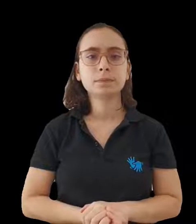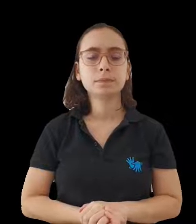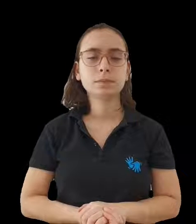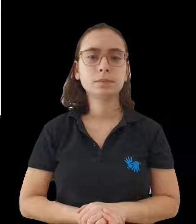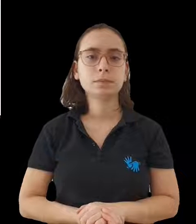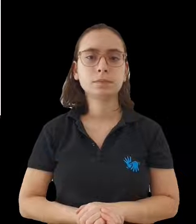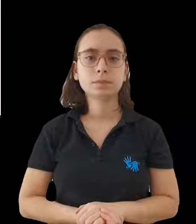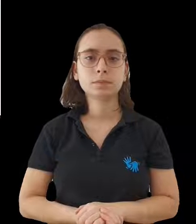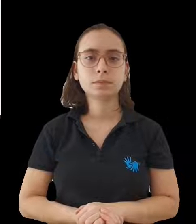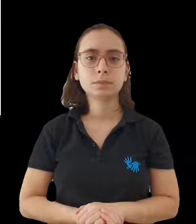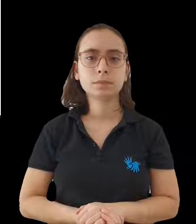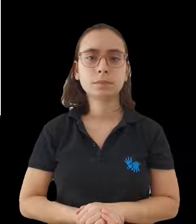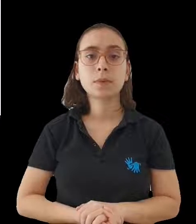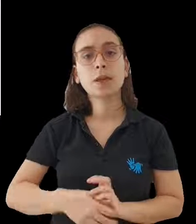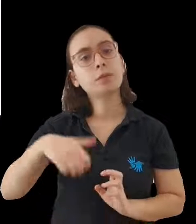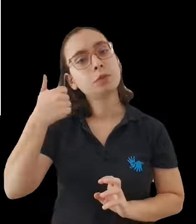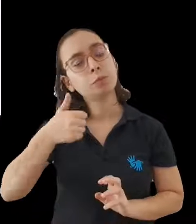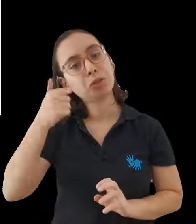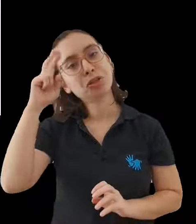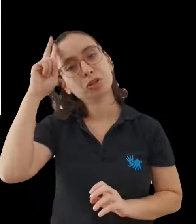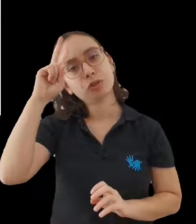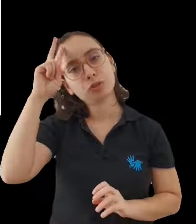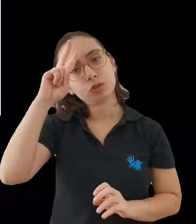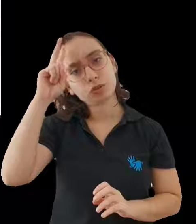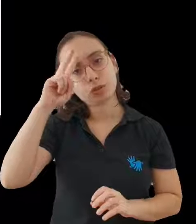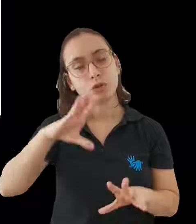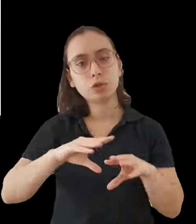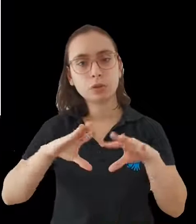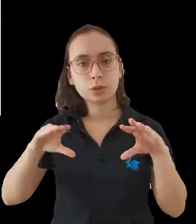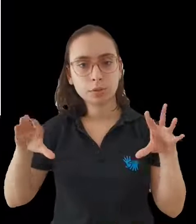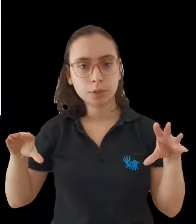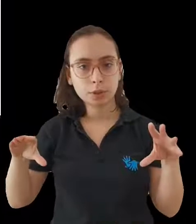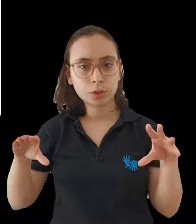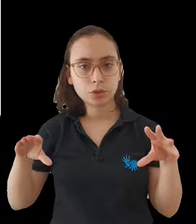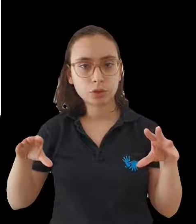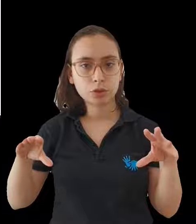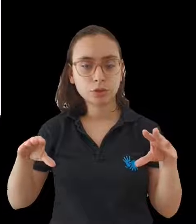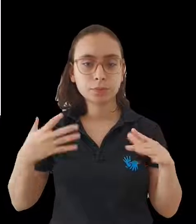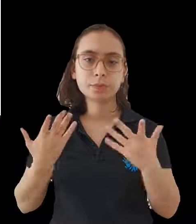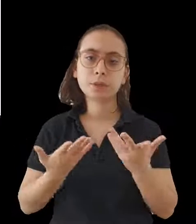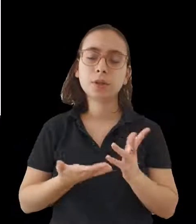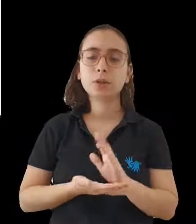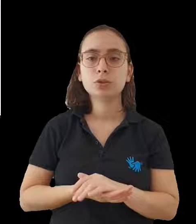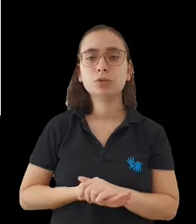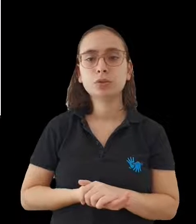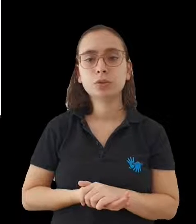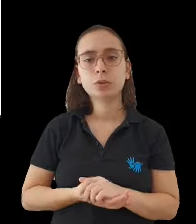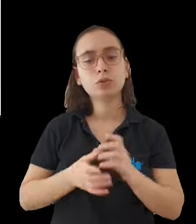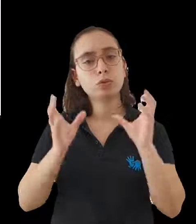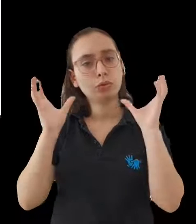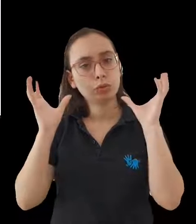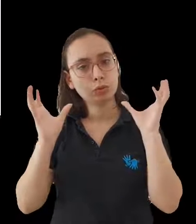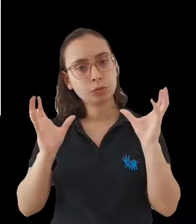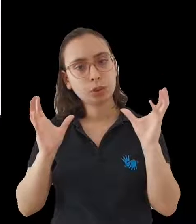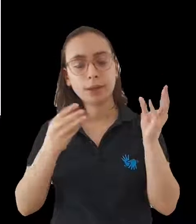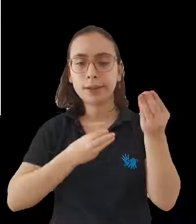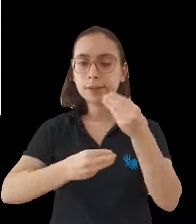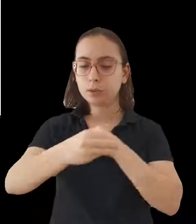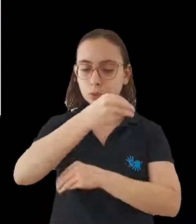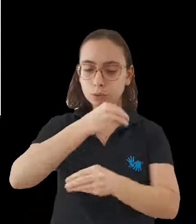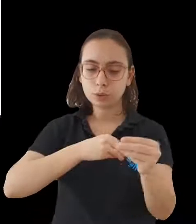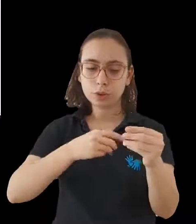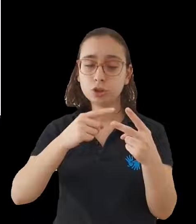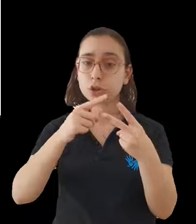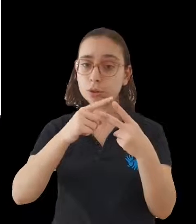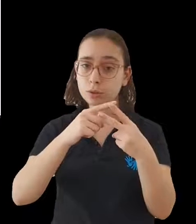A primeira história, então aqui o tapete. O tapete ele tem truques. O castelo ele tem duas abas. Uma